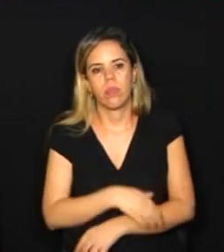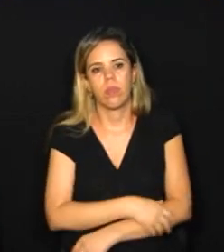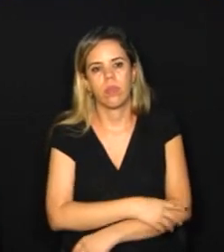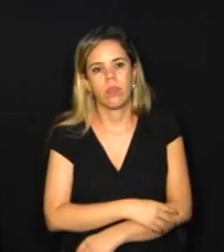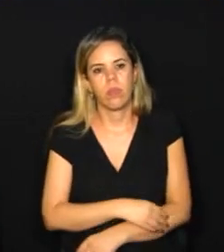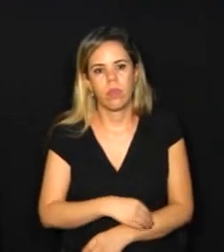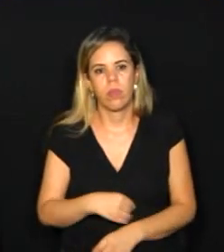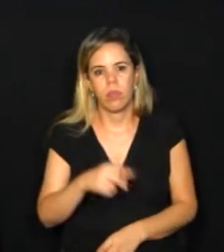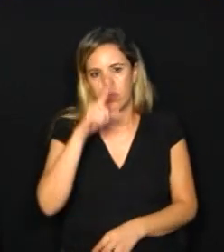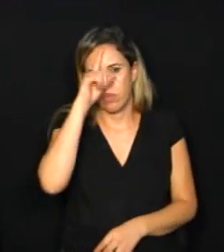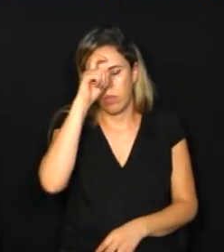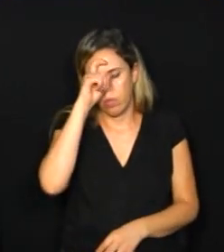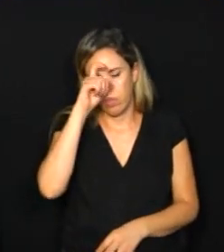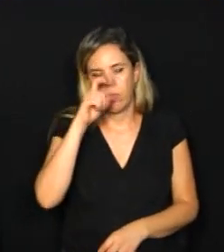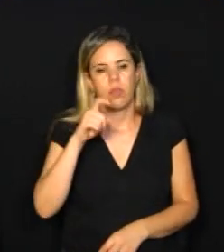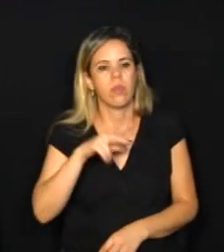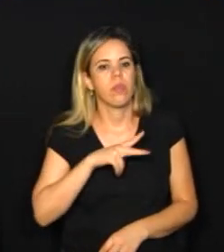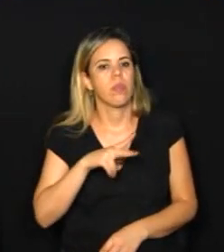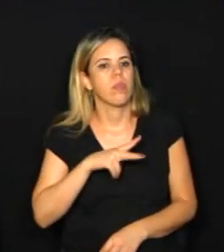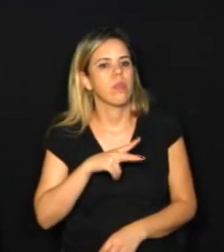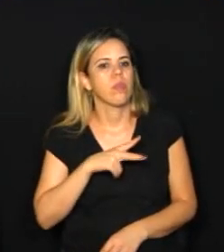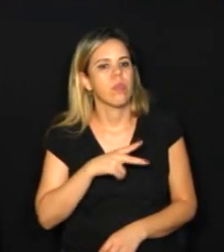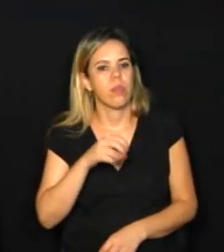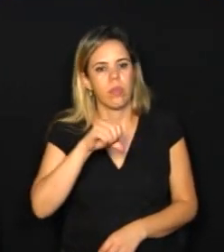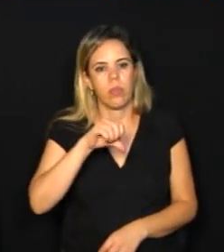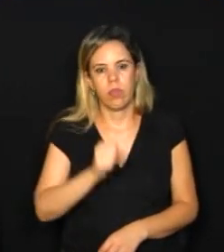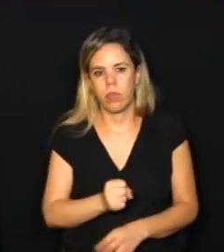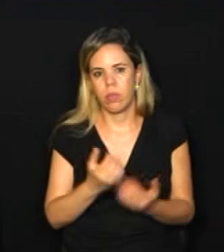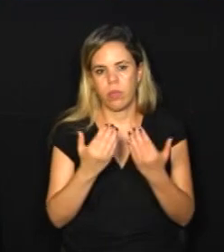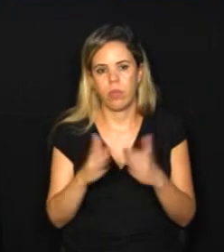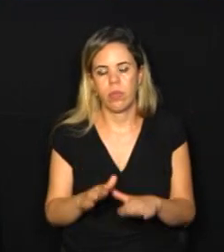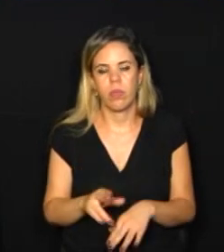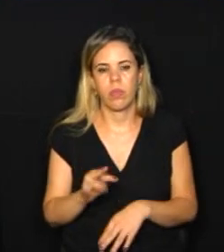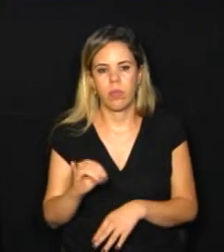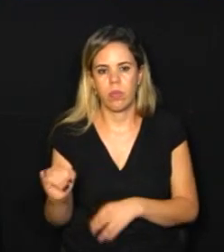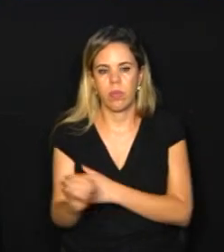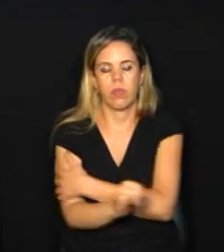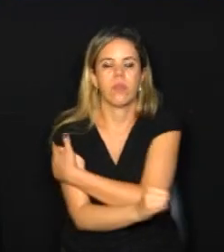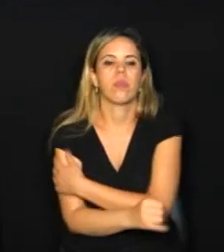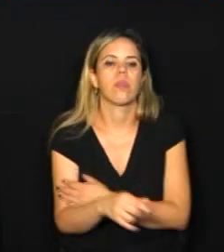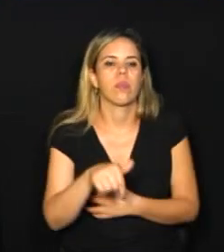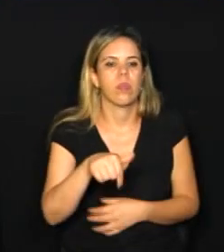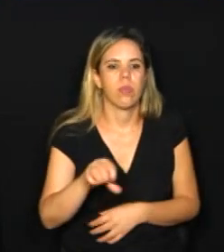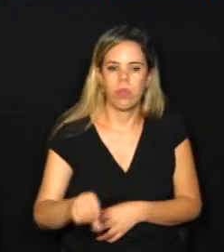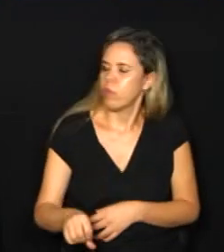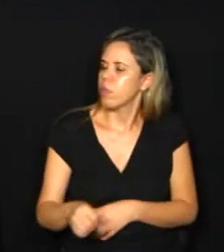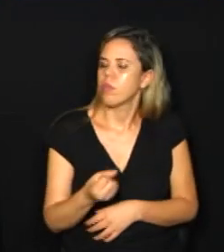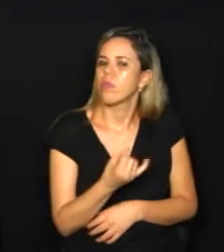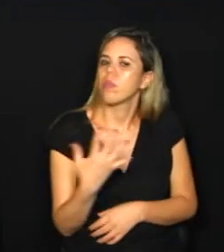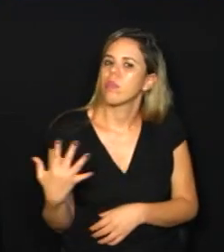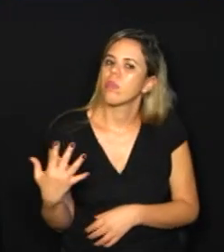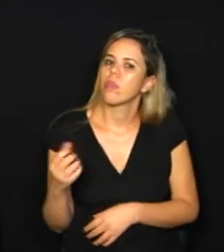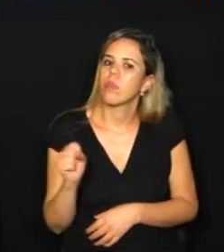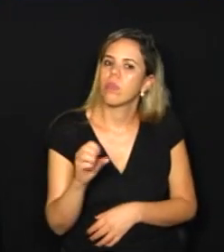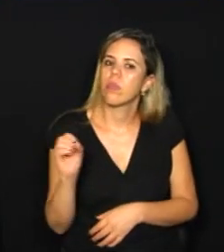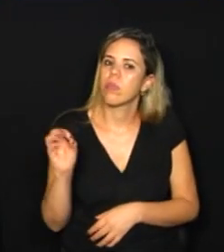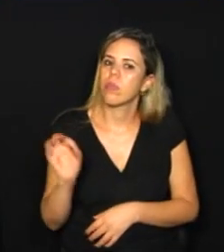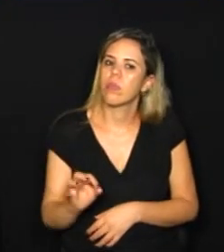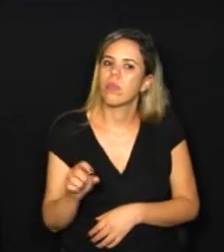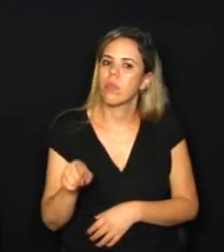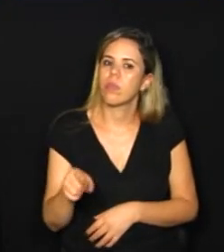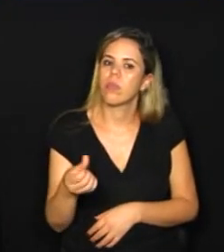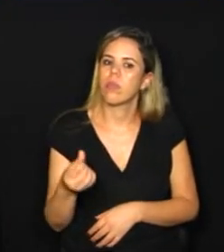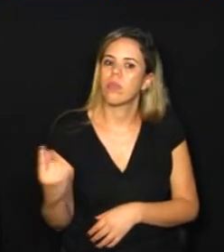rede particular, 98 leitos disponíveis, dos quais 79 ocupados, uma taxa de 80,61.